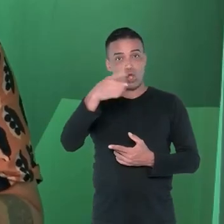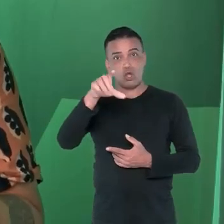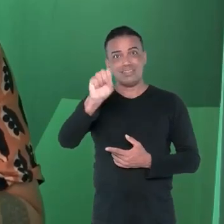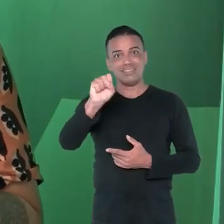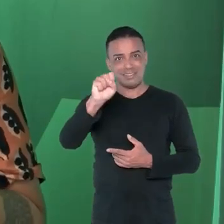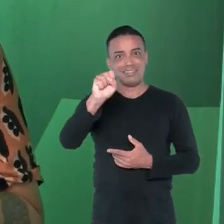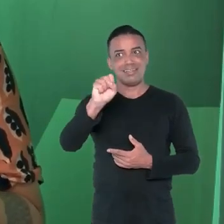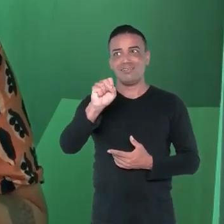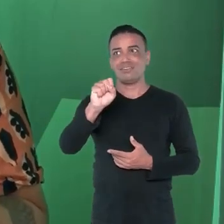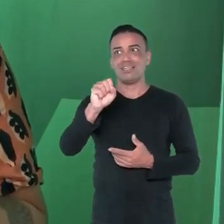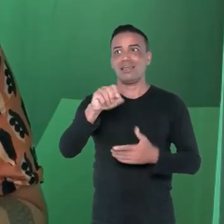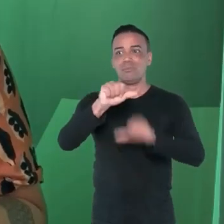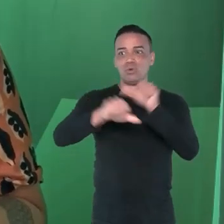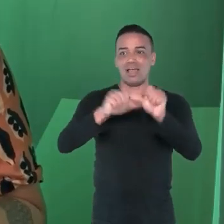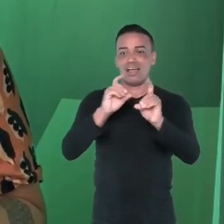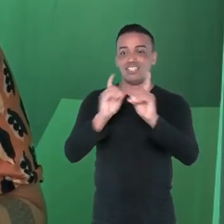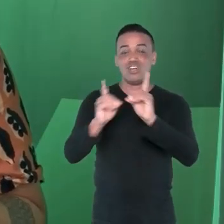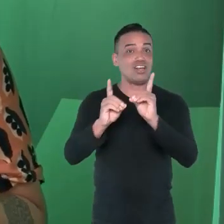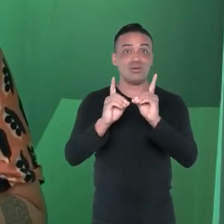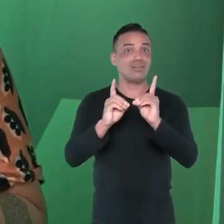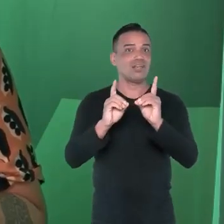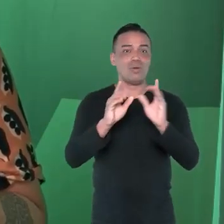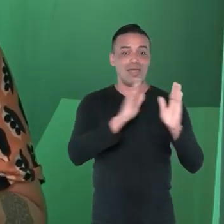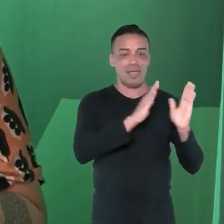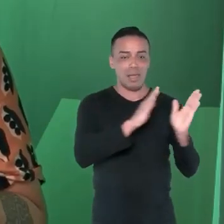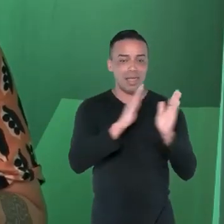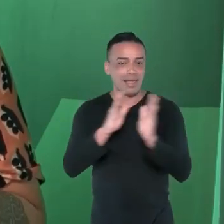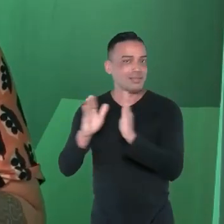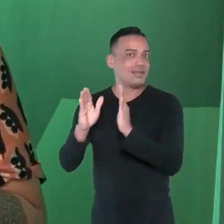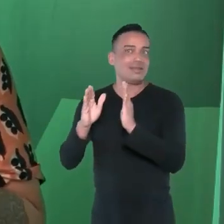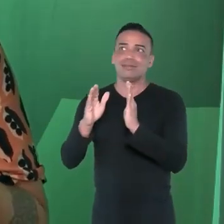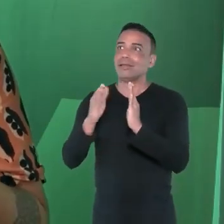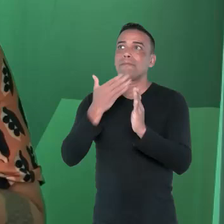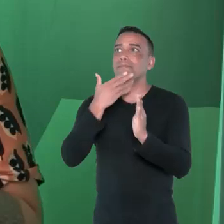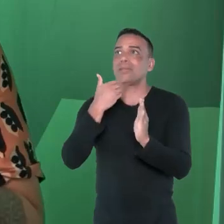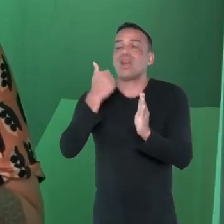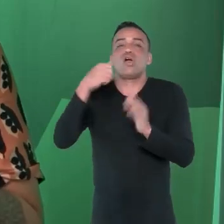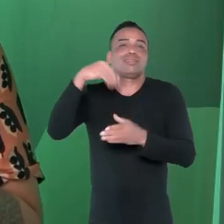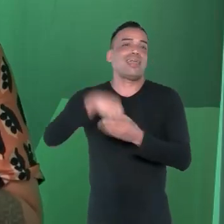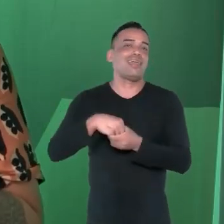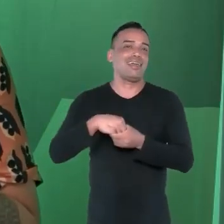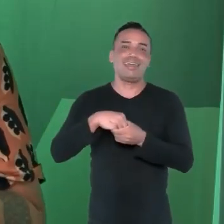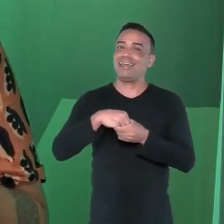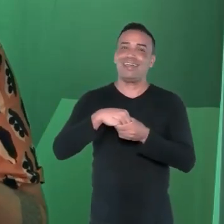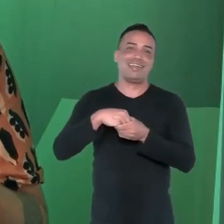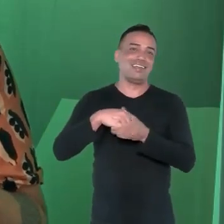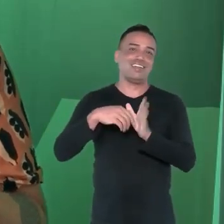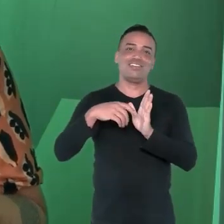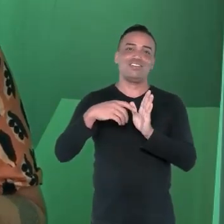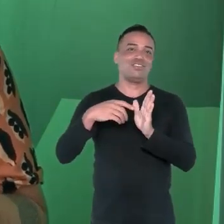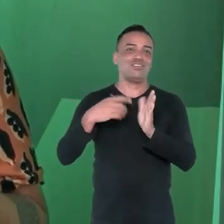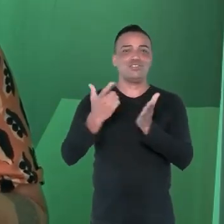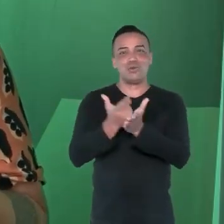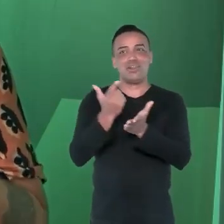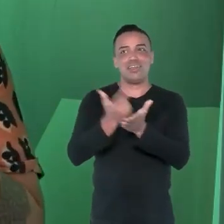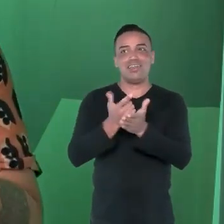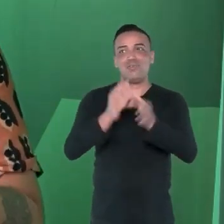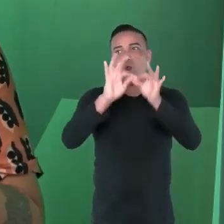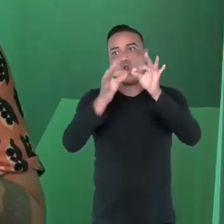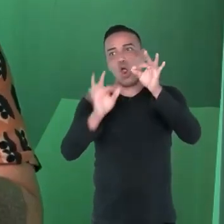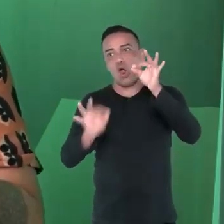eu acho que é uma das minhas sequências favoritas do romance, eu acredito, né? Toda aquela longa conversa entre